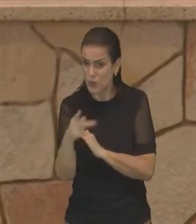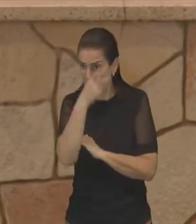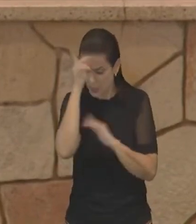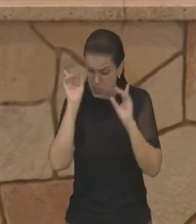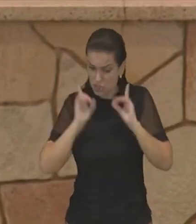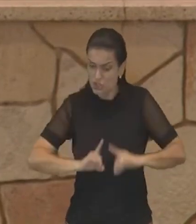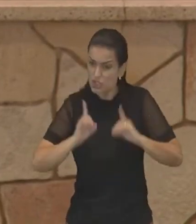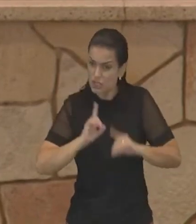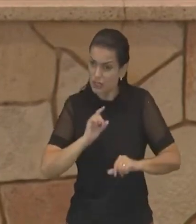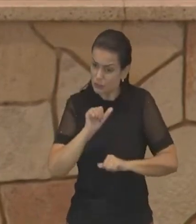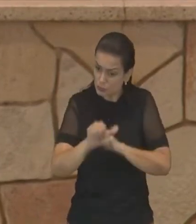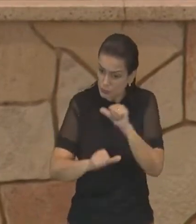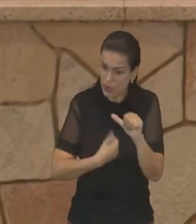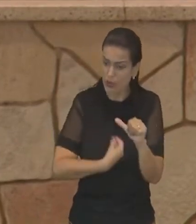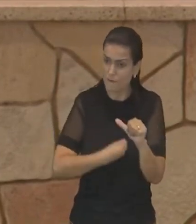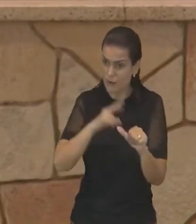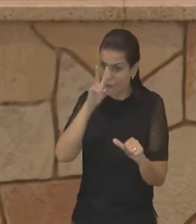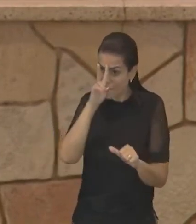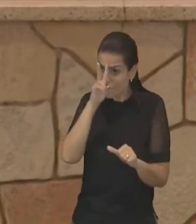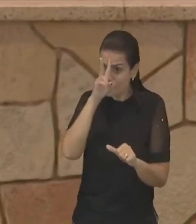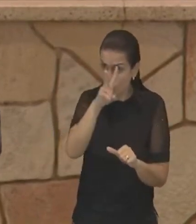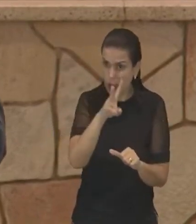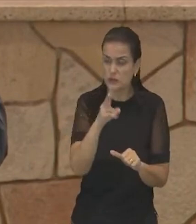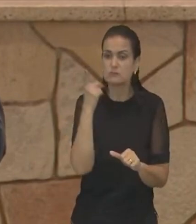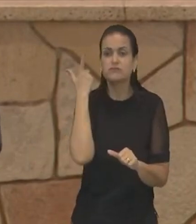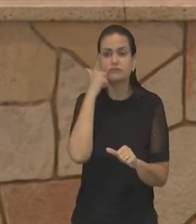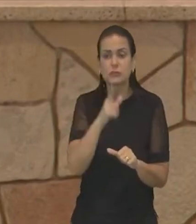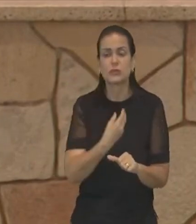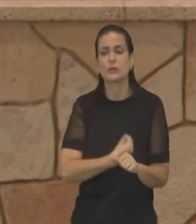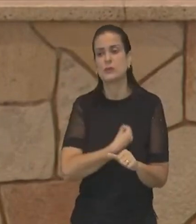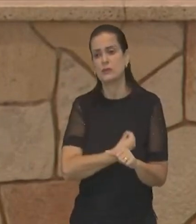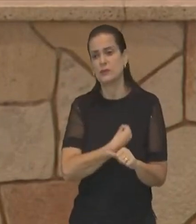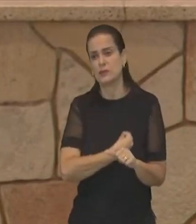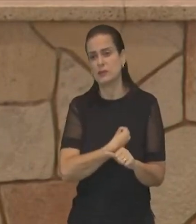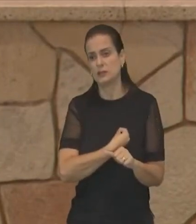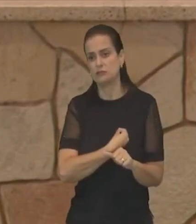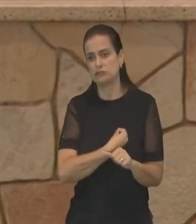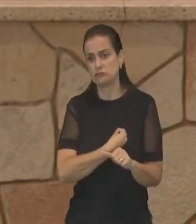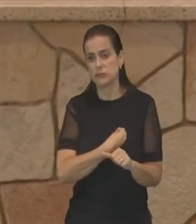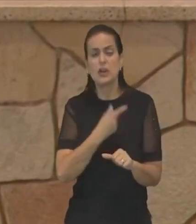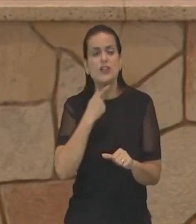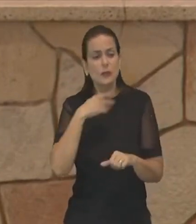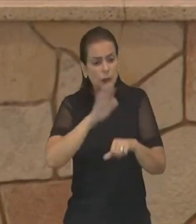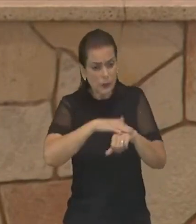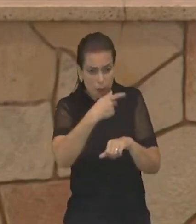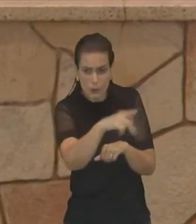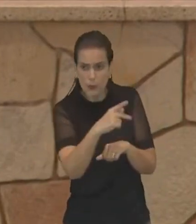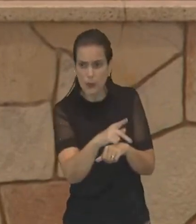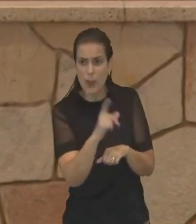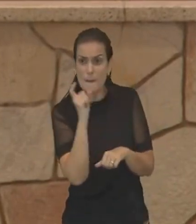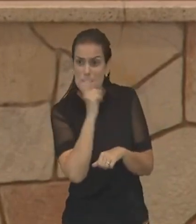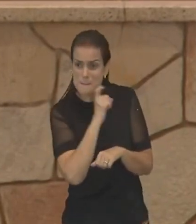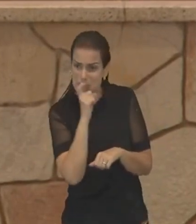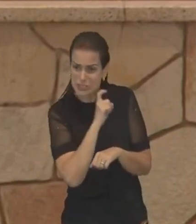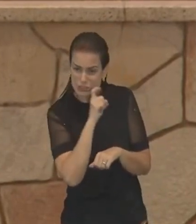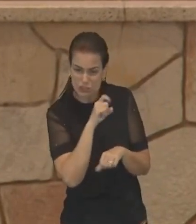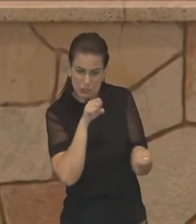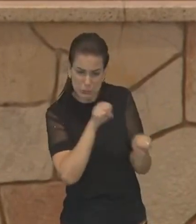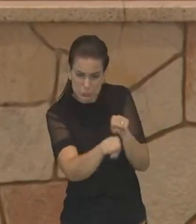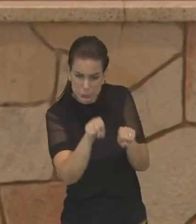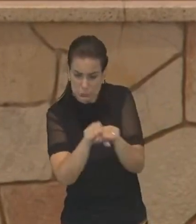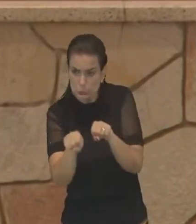de transformar a própria força em ganho e de usar esse ganho como lhe aprouver. Além de ser mentiroso e